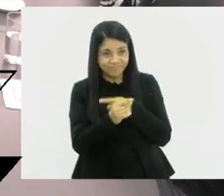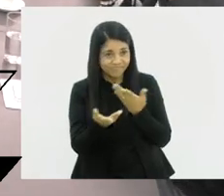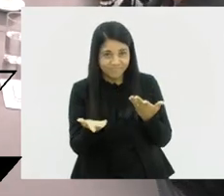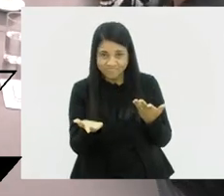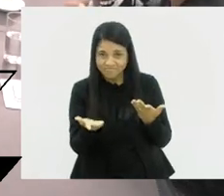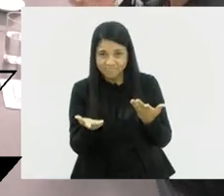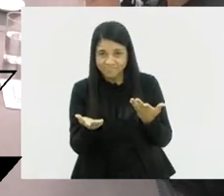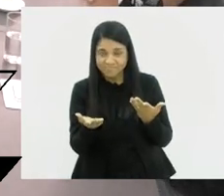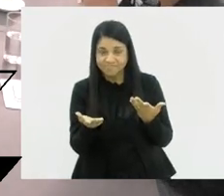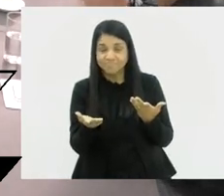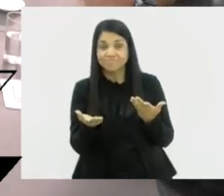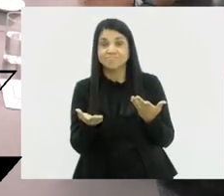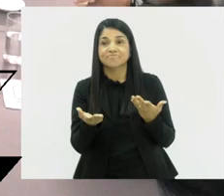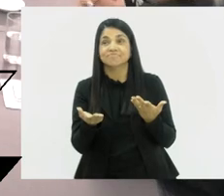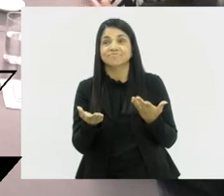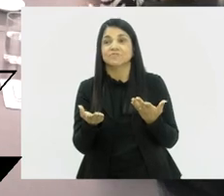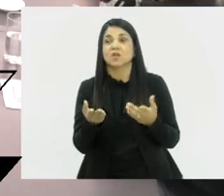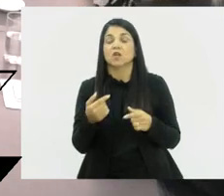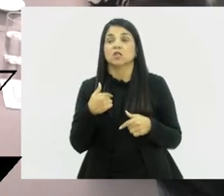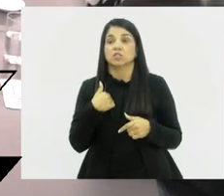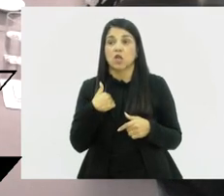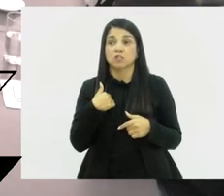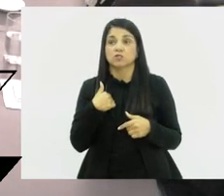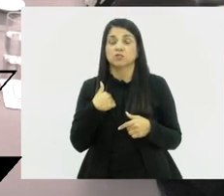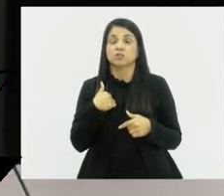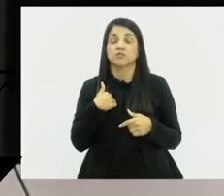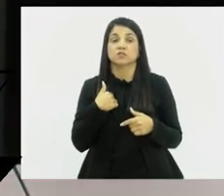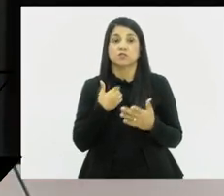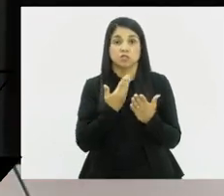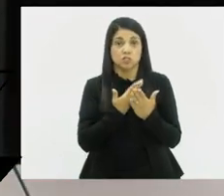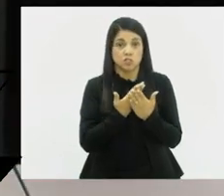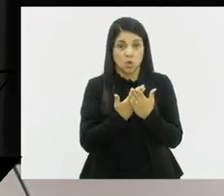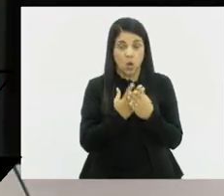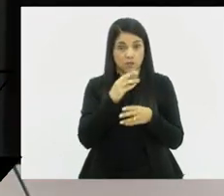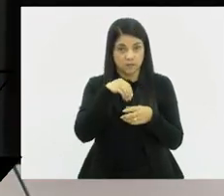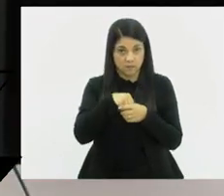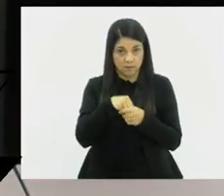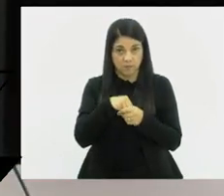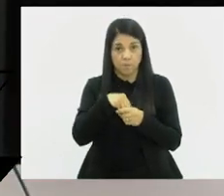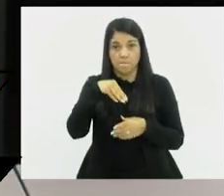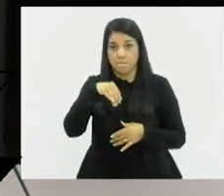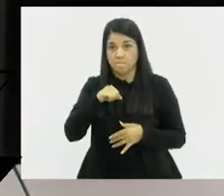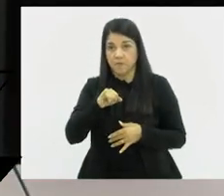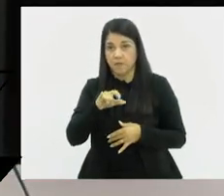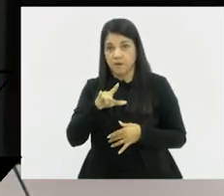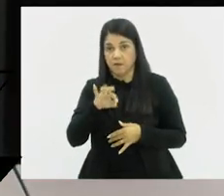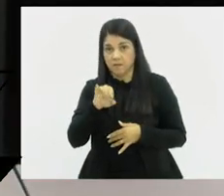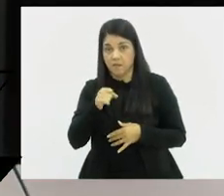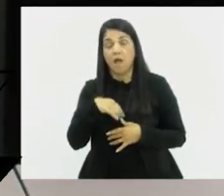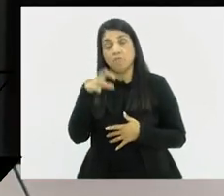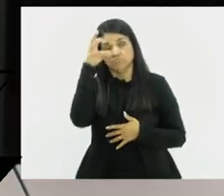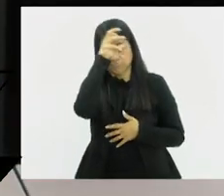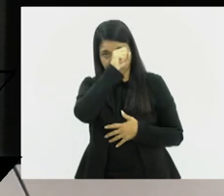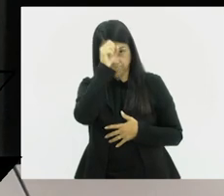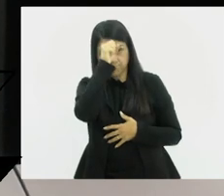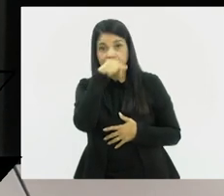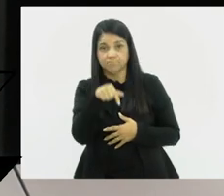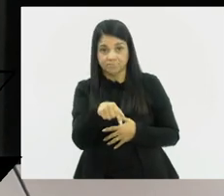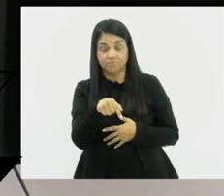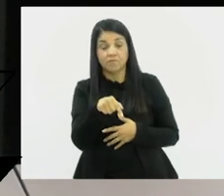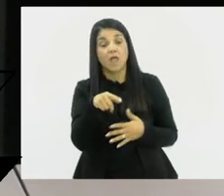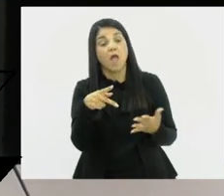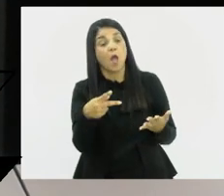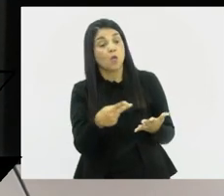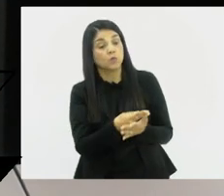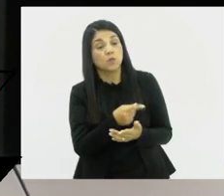Inexcusável para ele. Mas nos nossos bancos escolares nós aprendemos isso. E aí acaba que acontece o que o deputado falou.